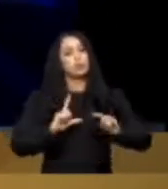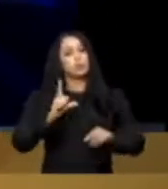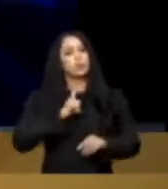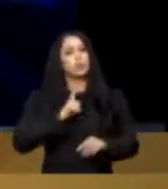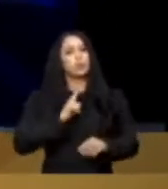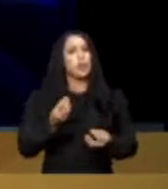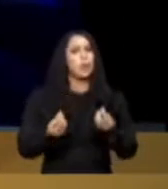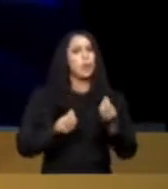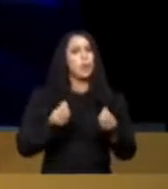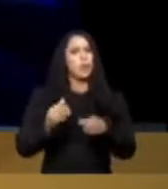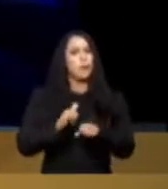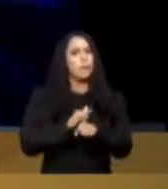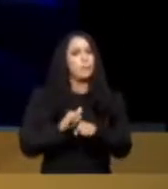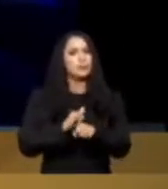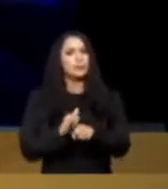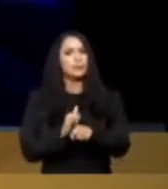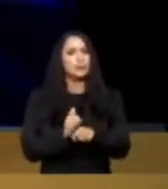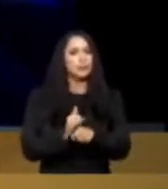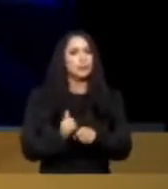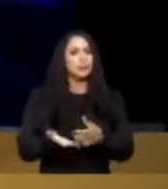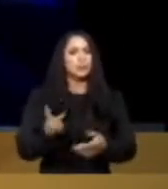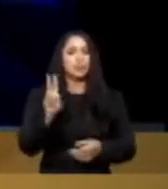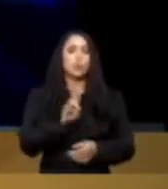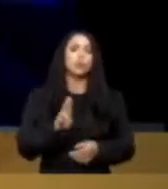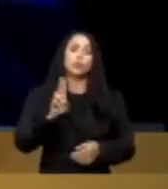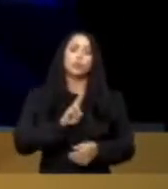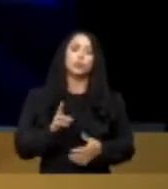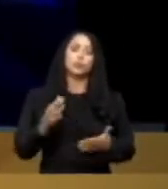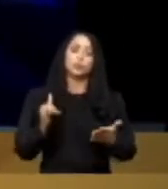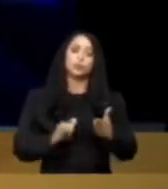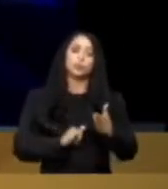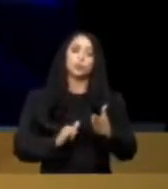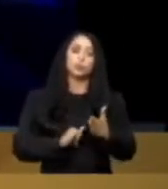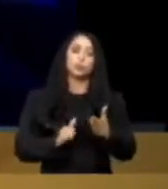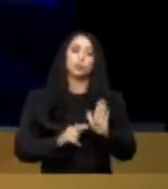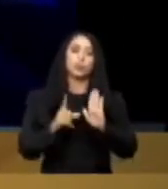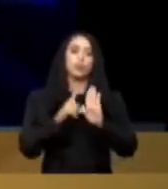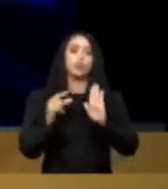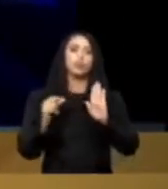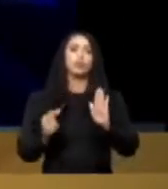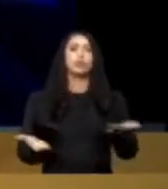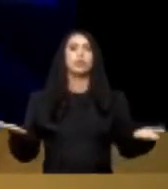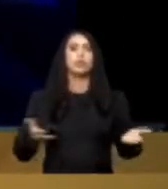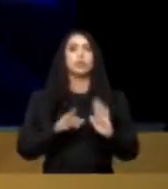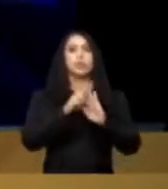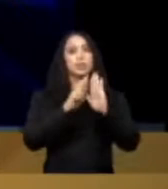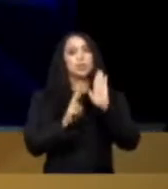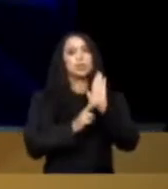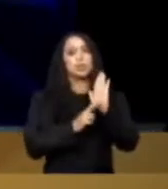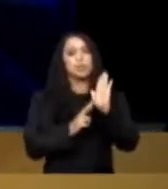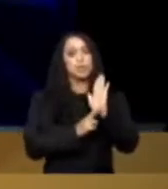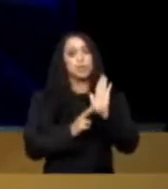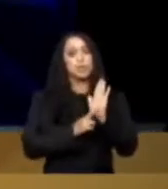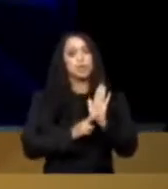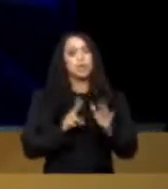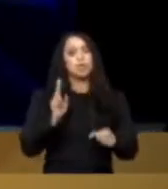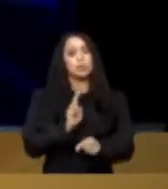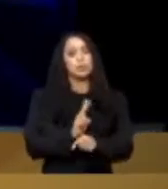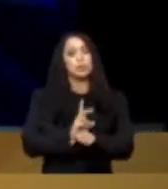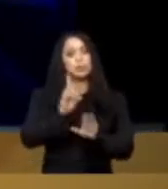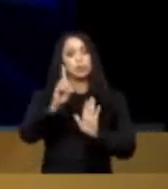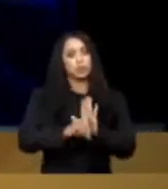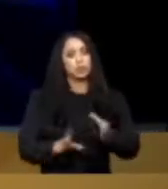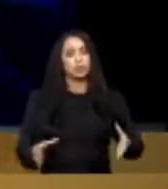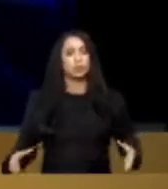estabeleceu mecanismos que previnem o uso abusivo do Instituto. Destaca-se as atuais regras de prevenção na perspectiva do